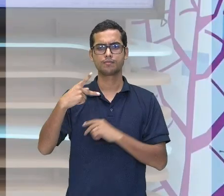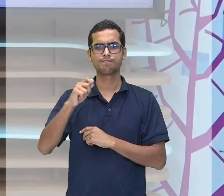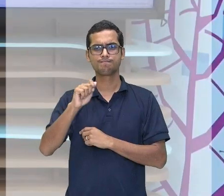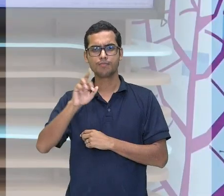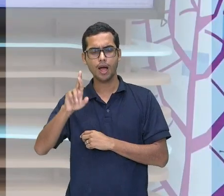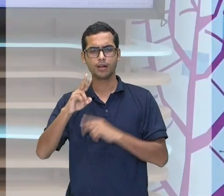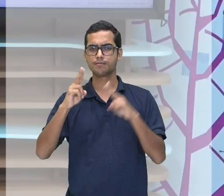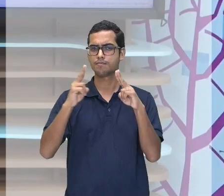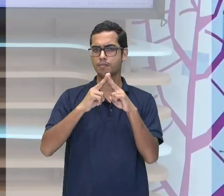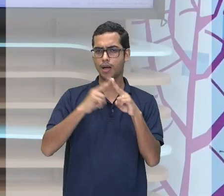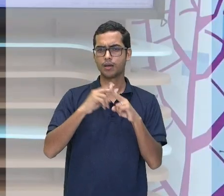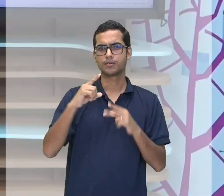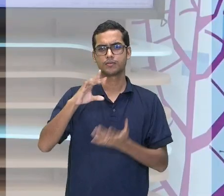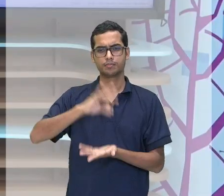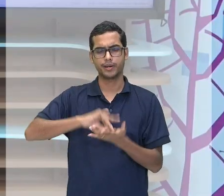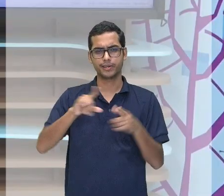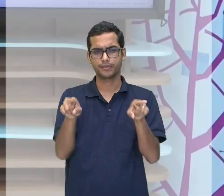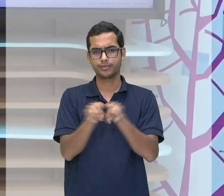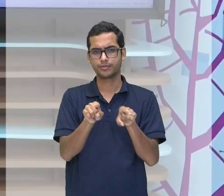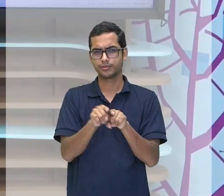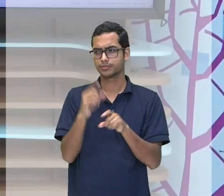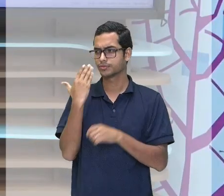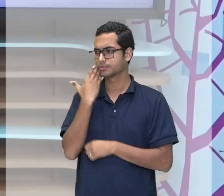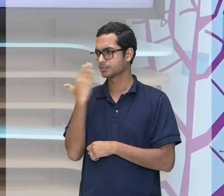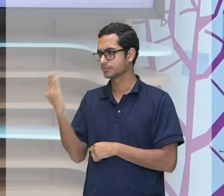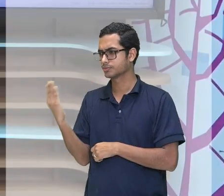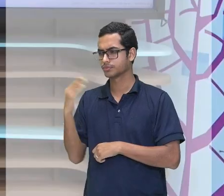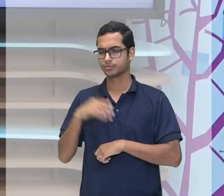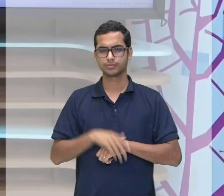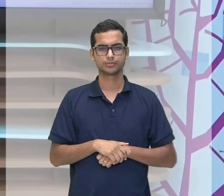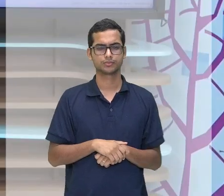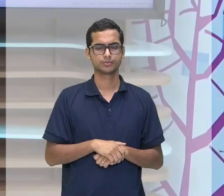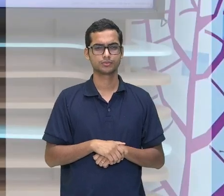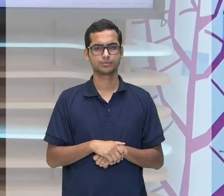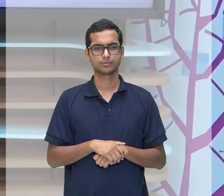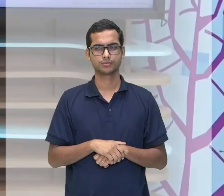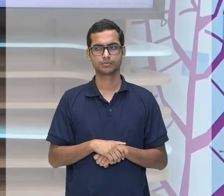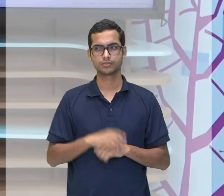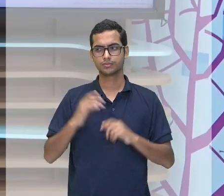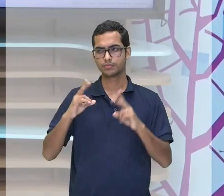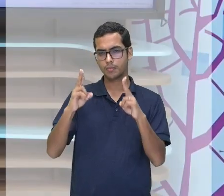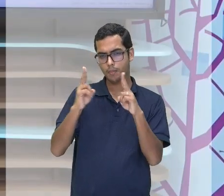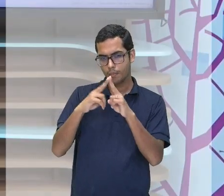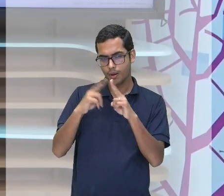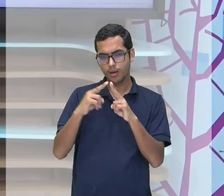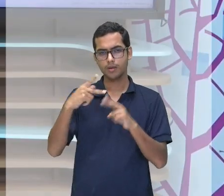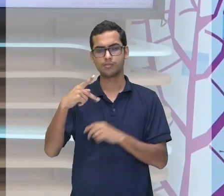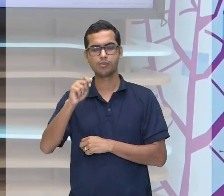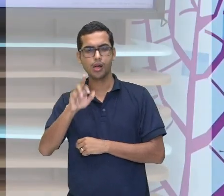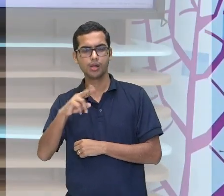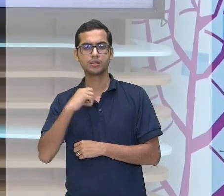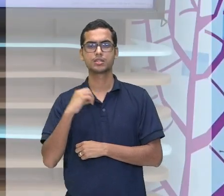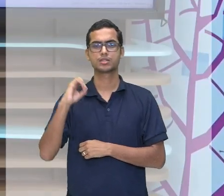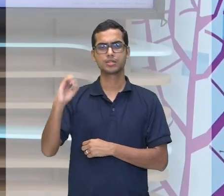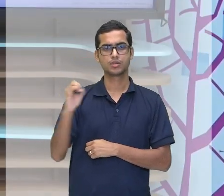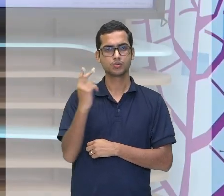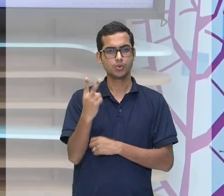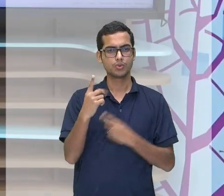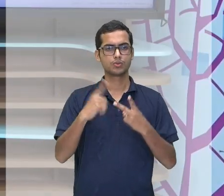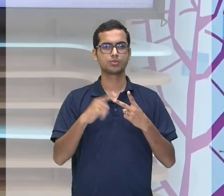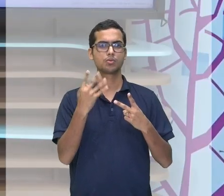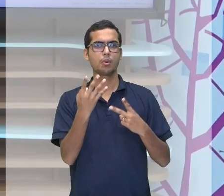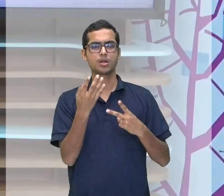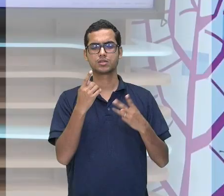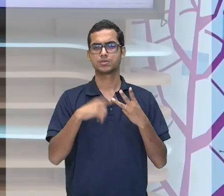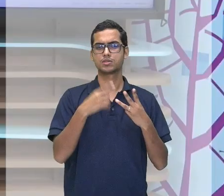Exatamente. Se o nosso número ele for par, ou seja, se ele acabar em 0, 2, 4, 6 ou